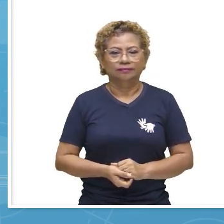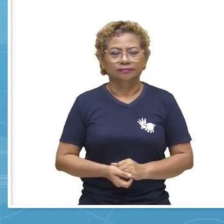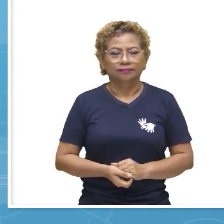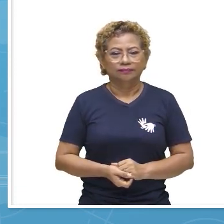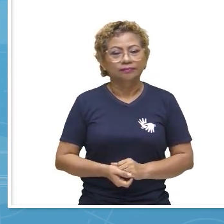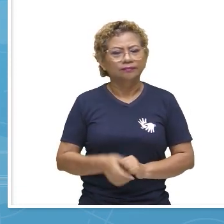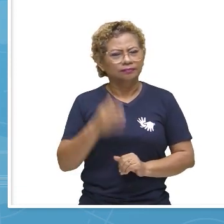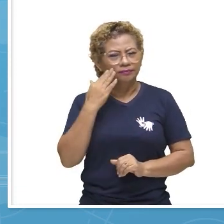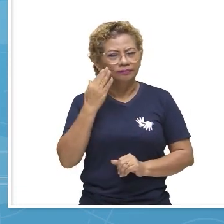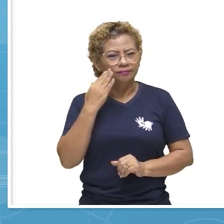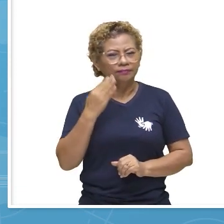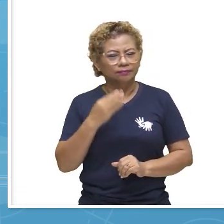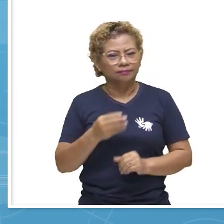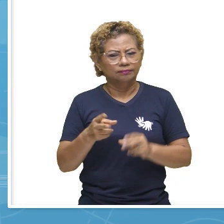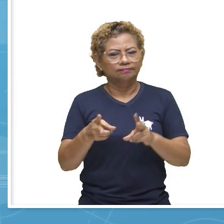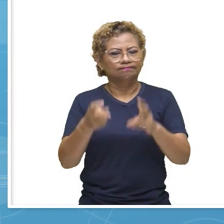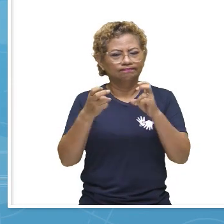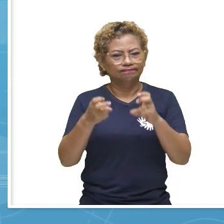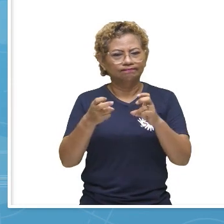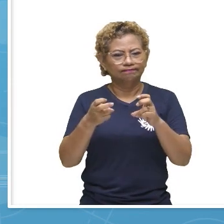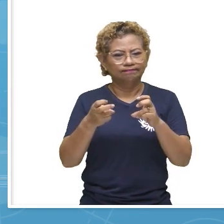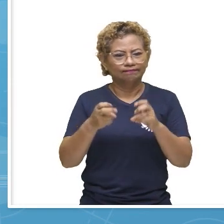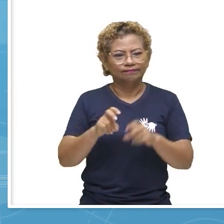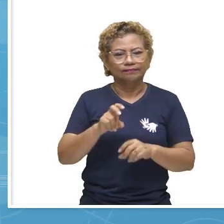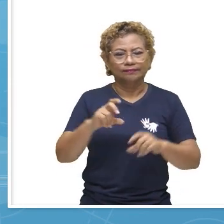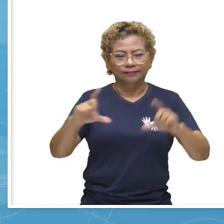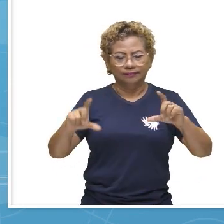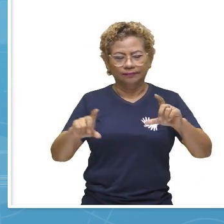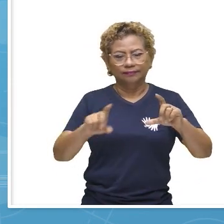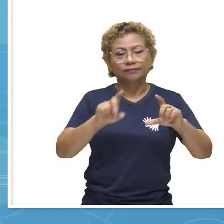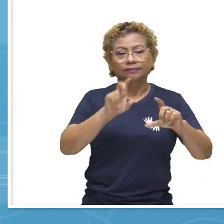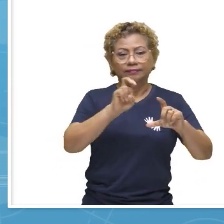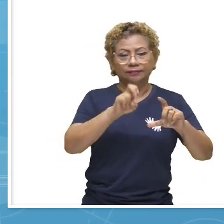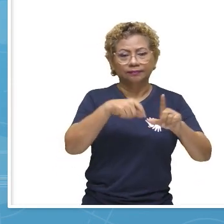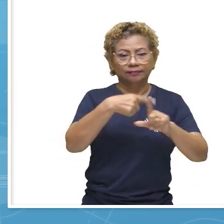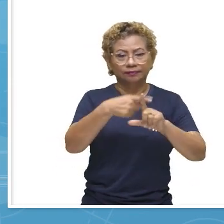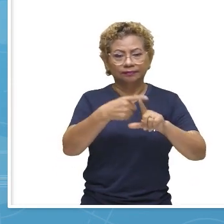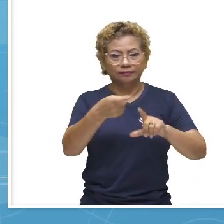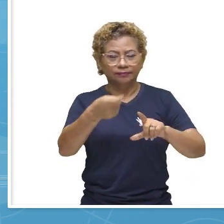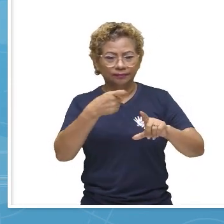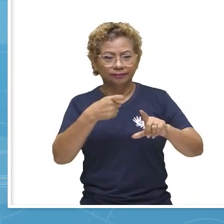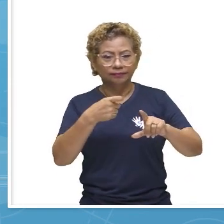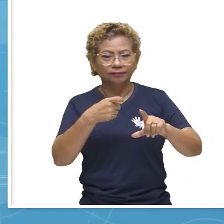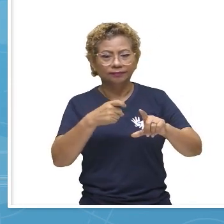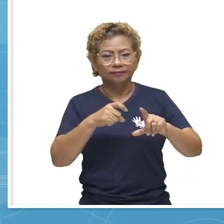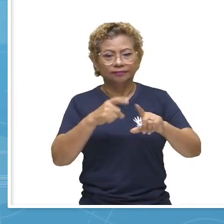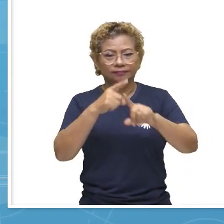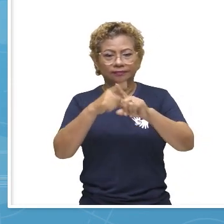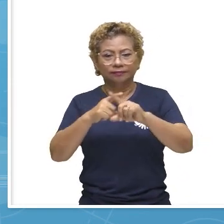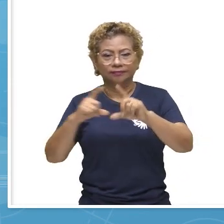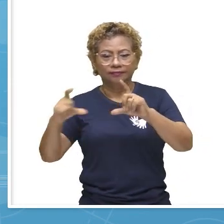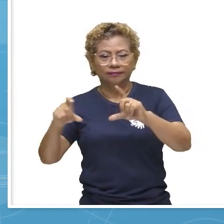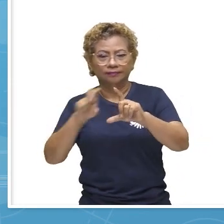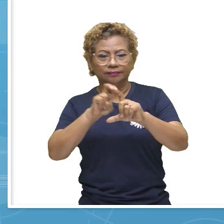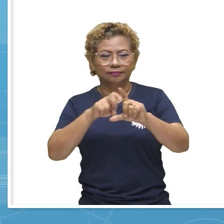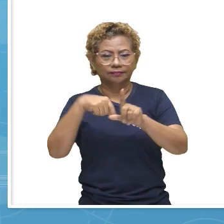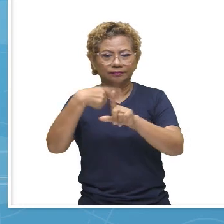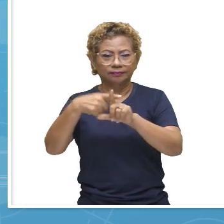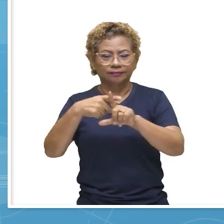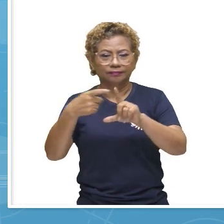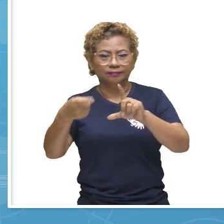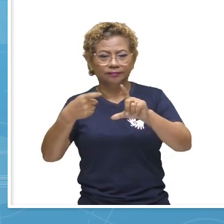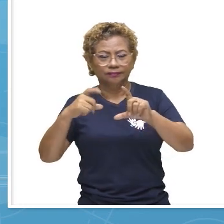Resolvendo aqui, a gente vai achar essa equação do segundo grau. X ao quadrado mais 10x mais 25 igual